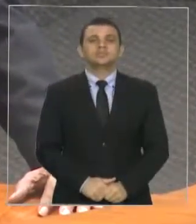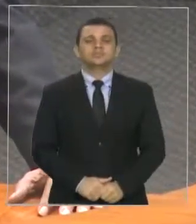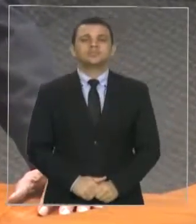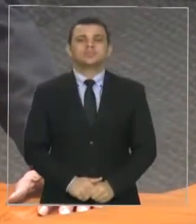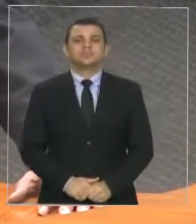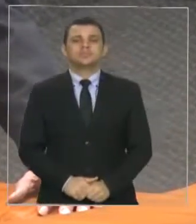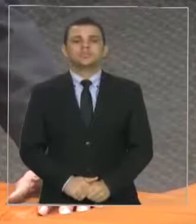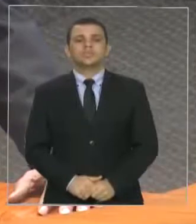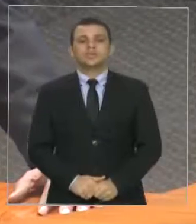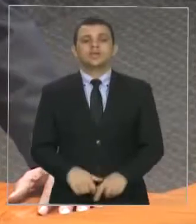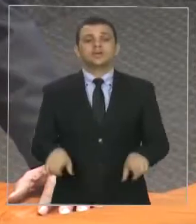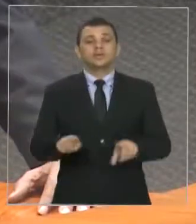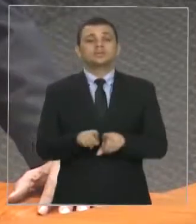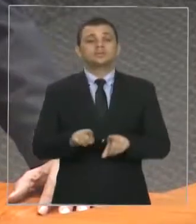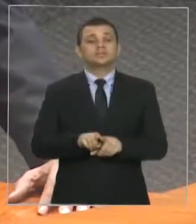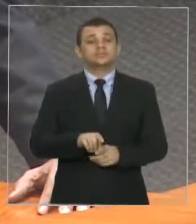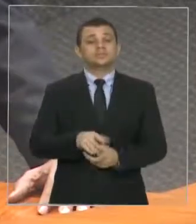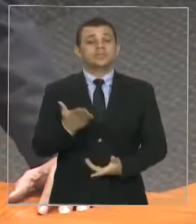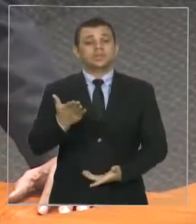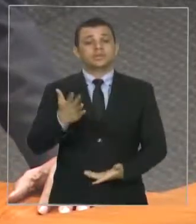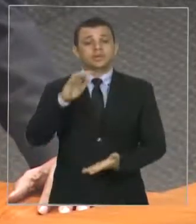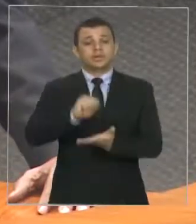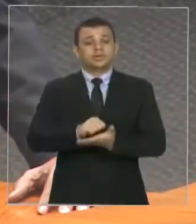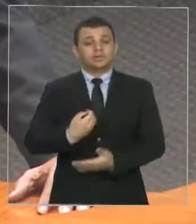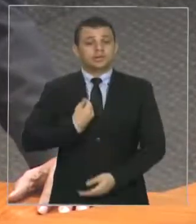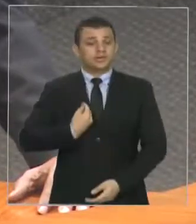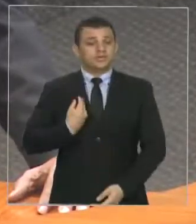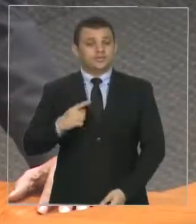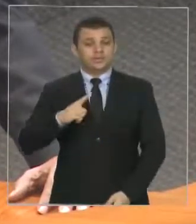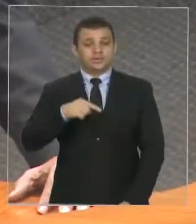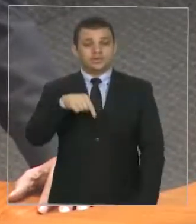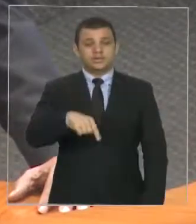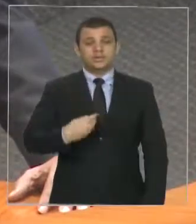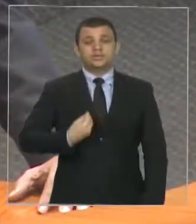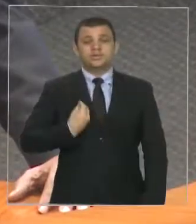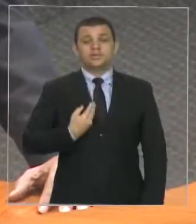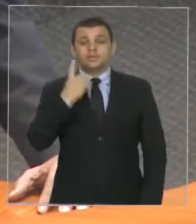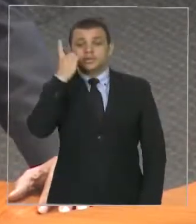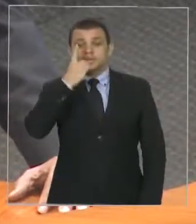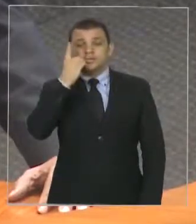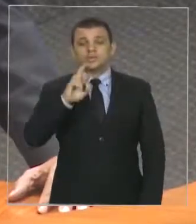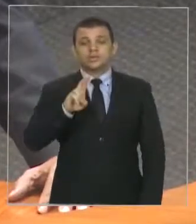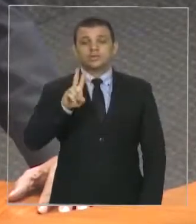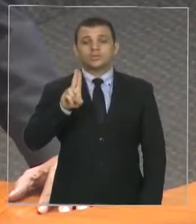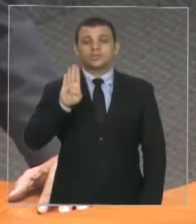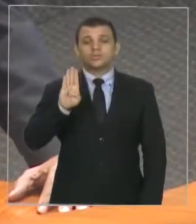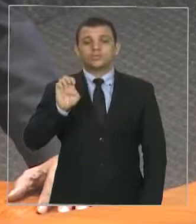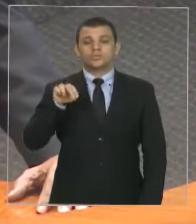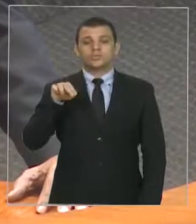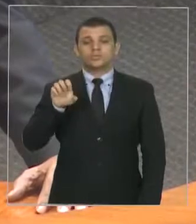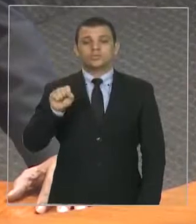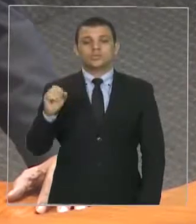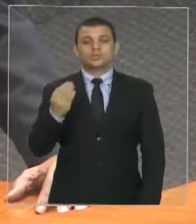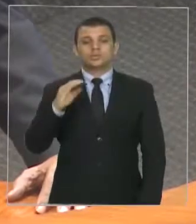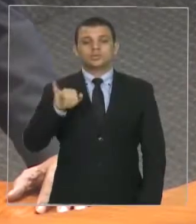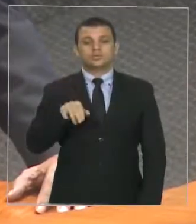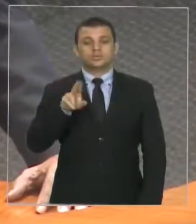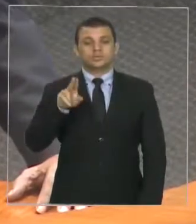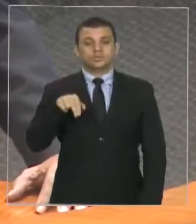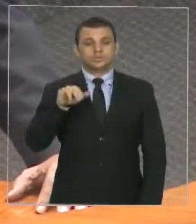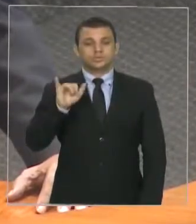Também queria registrar a presença do deputado Rubens Júnior. Minha saudação especial, ele que está com saudades aqui, né, da